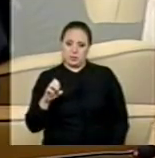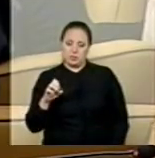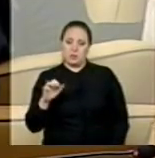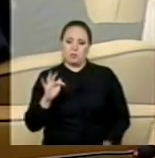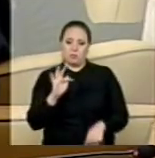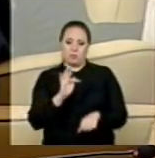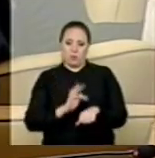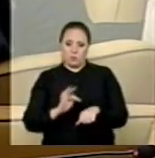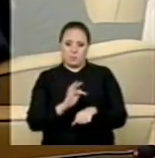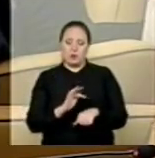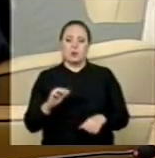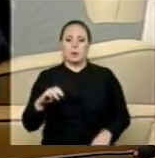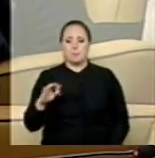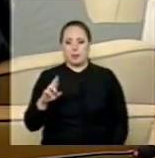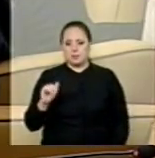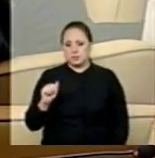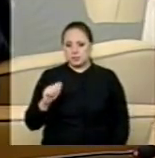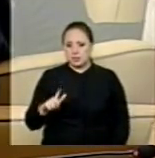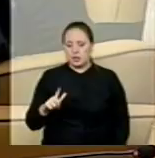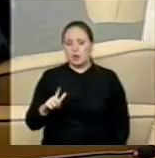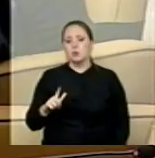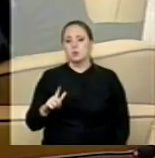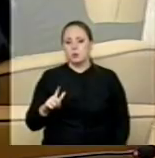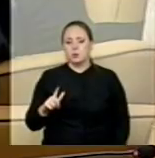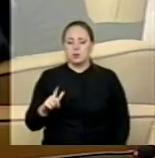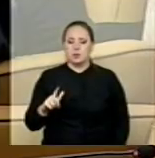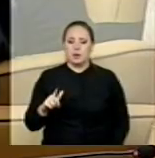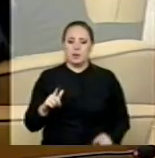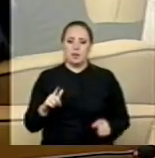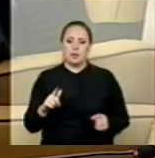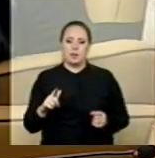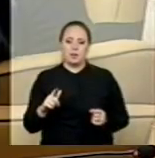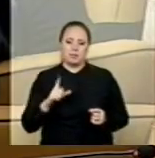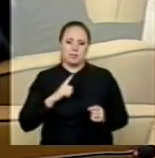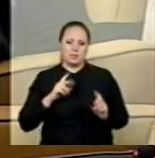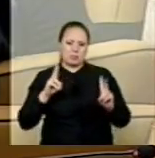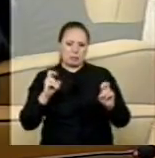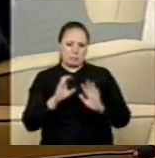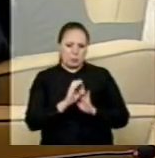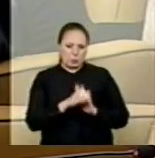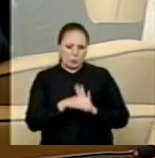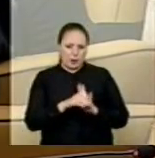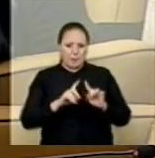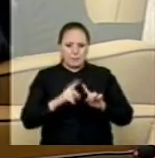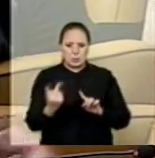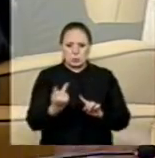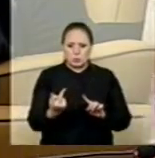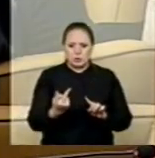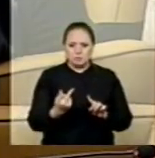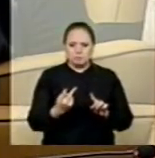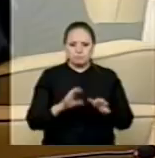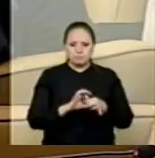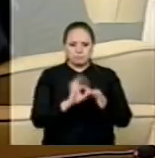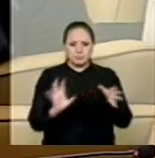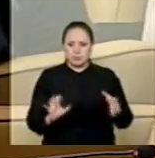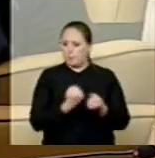embora discerníveis em termos conceituais, são indissociáveis,